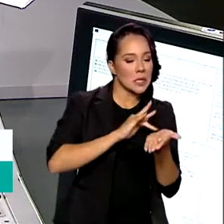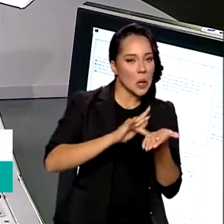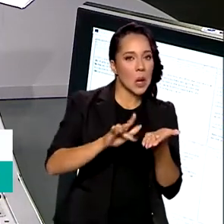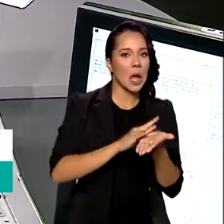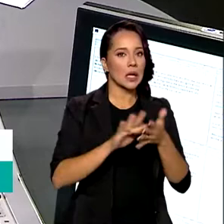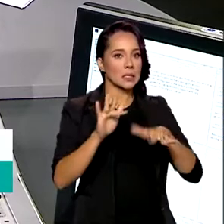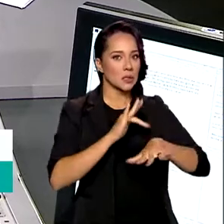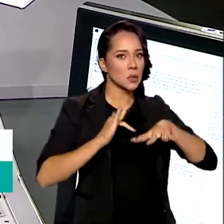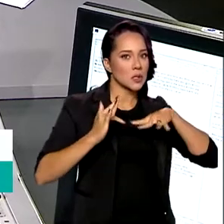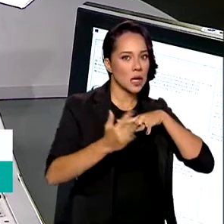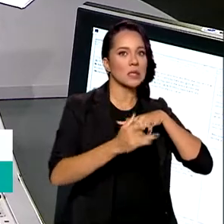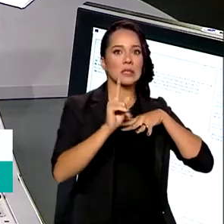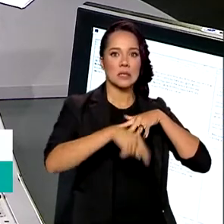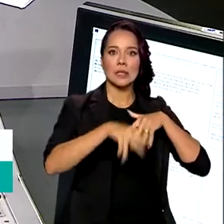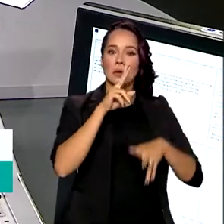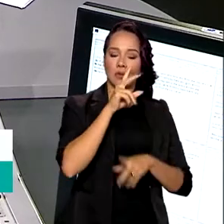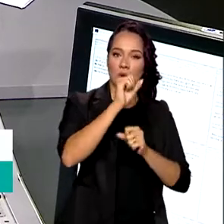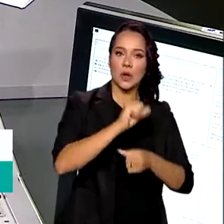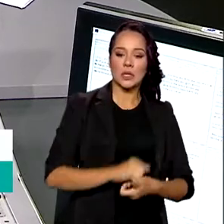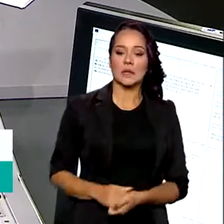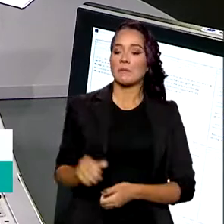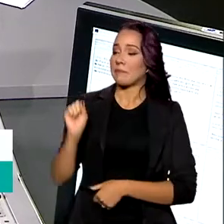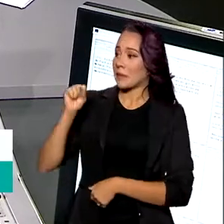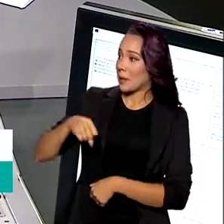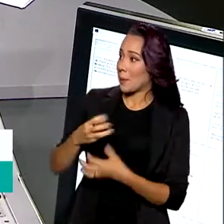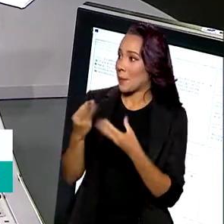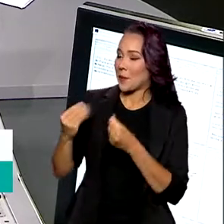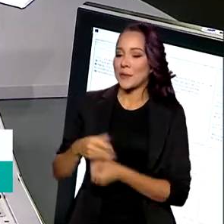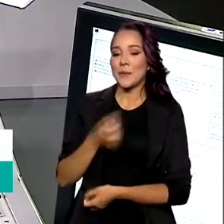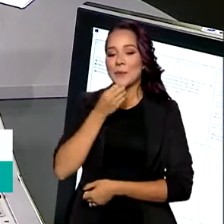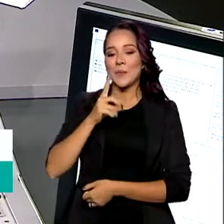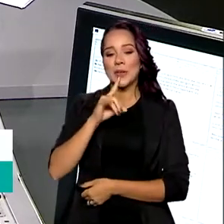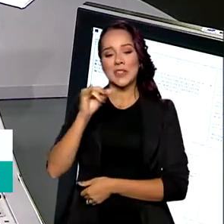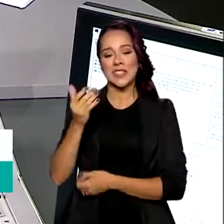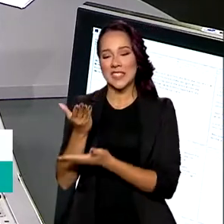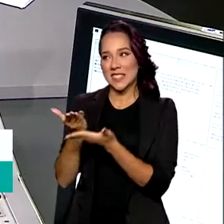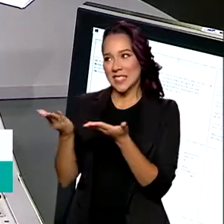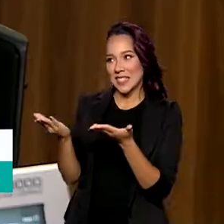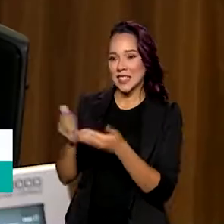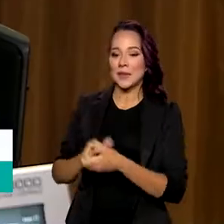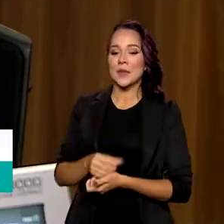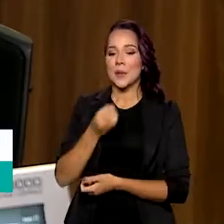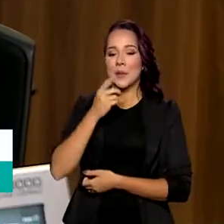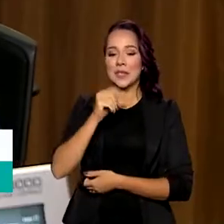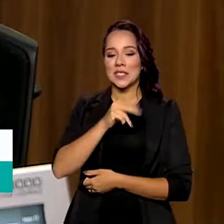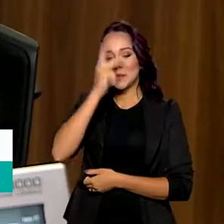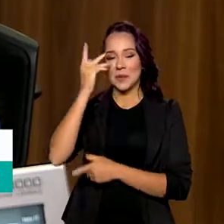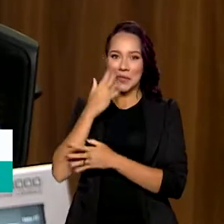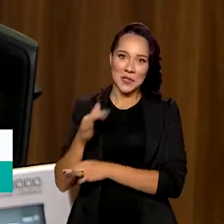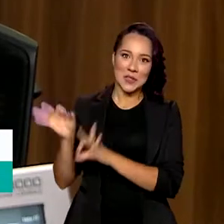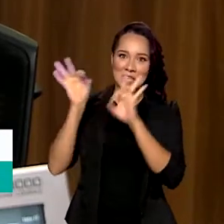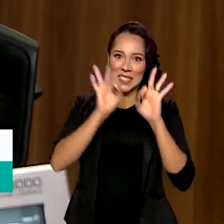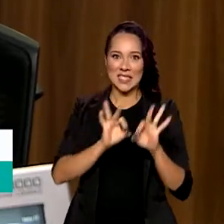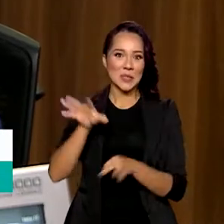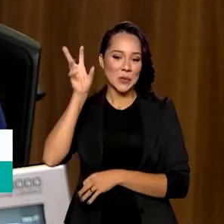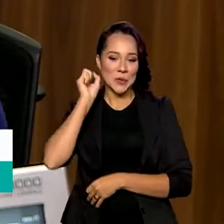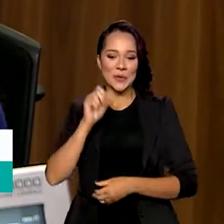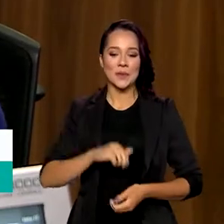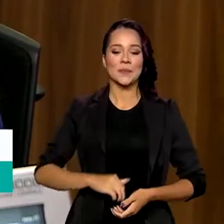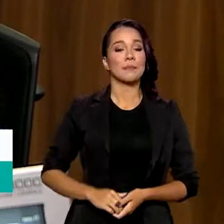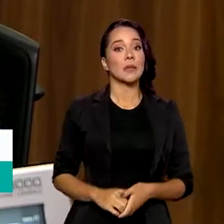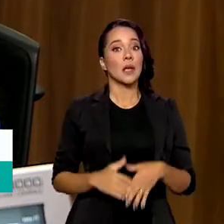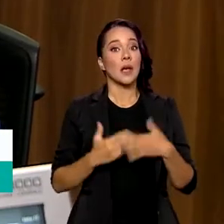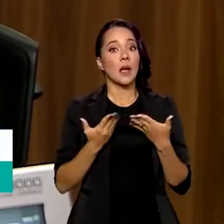celulares e redes sociais ainda é forte é bastante forte Bom dia Monique Bom dia Miguelzinho Bom dia aos telespectadores aos ouvintes